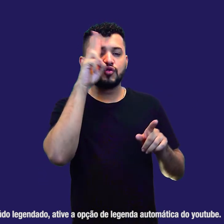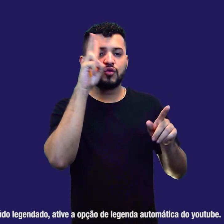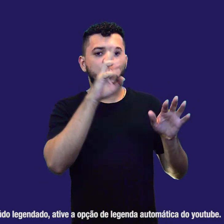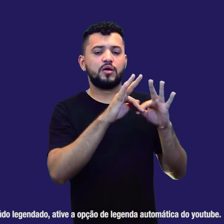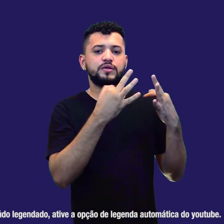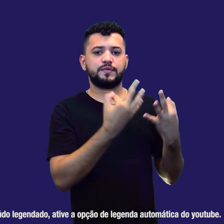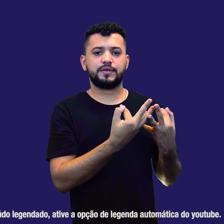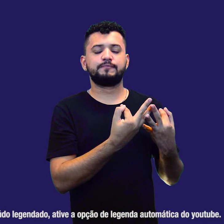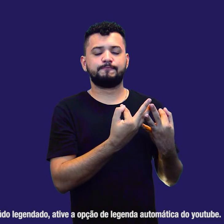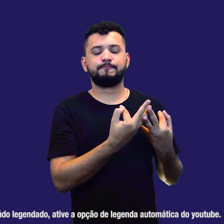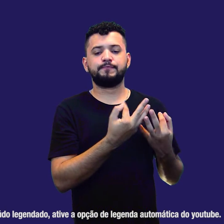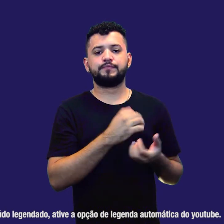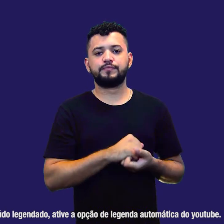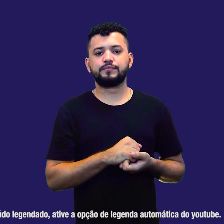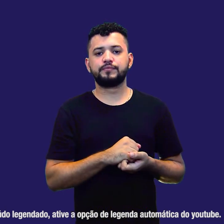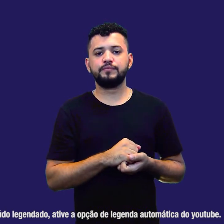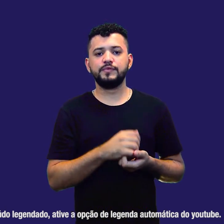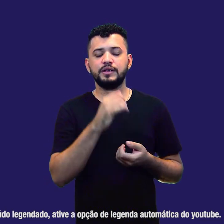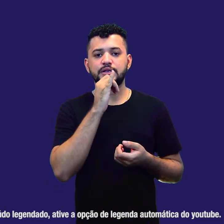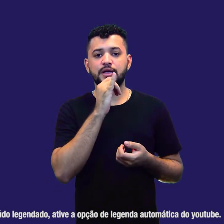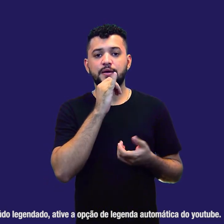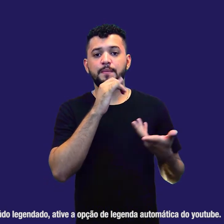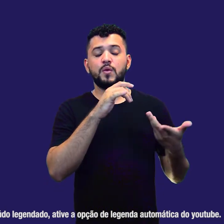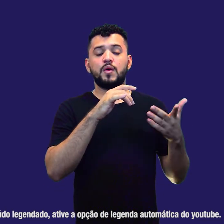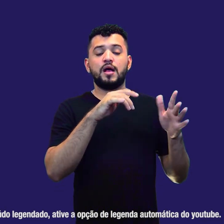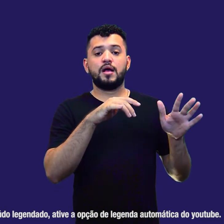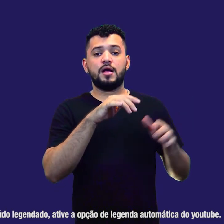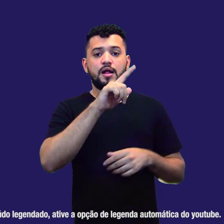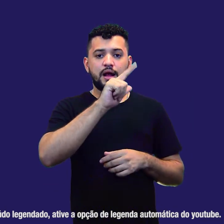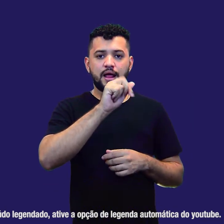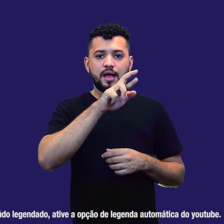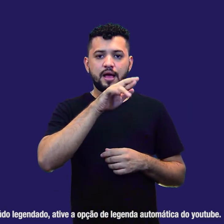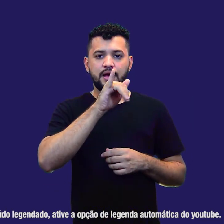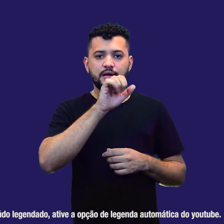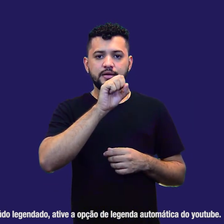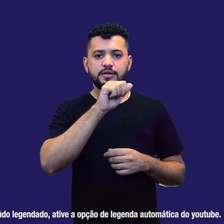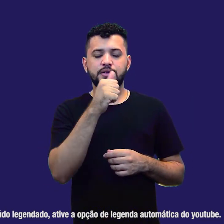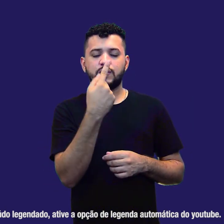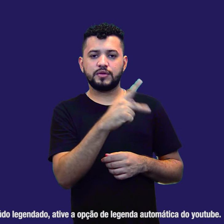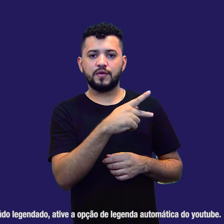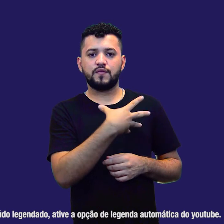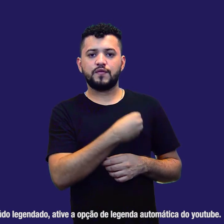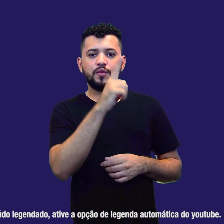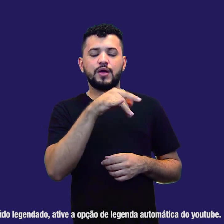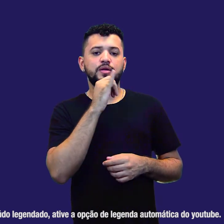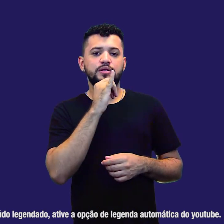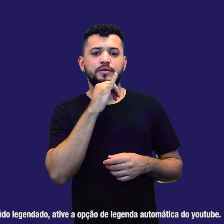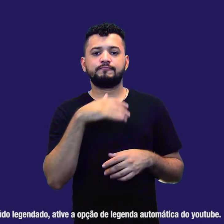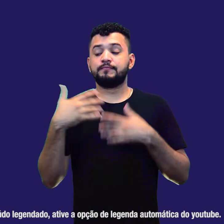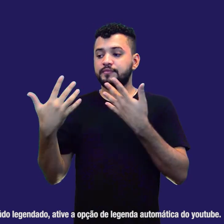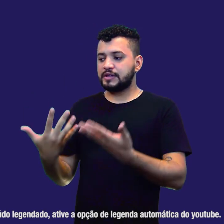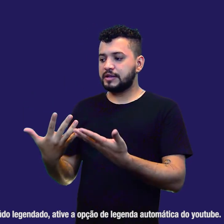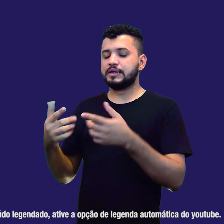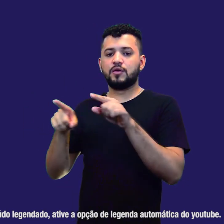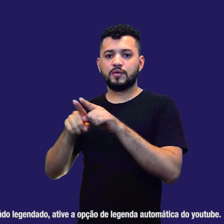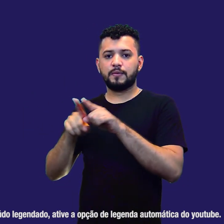as histórias das Larissas e dos Theos são muitas. Essa questão do diagnóstico precoce, do teste do pezinho e